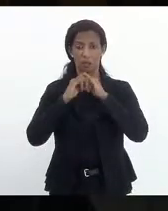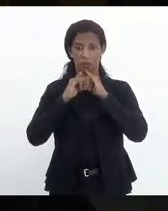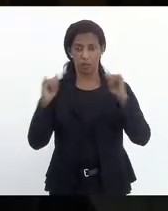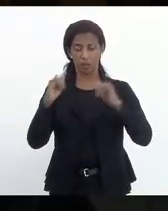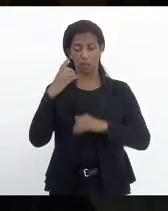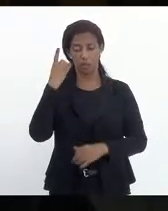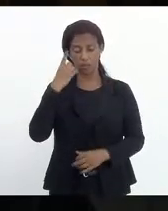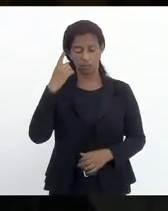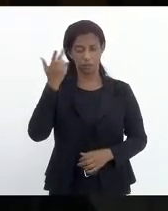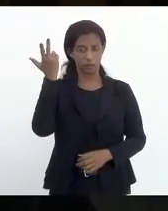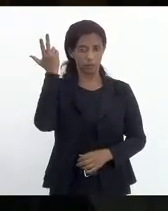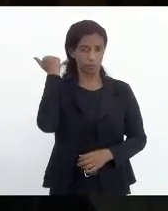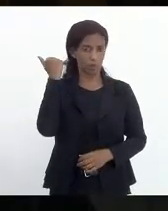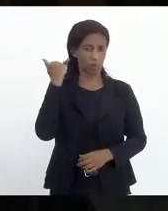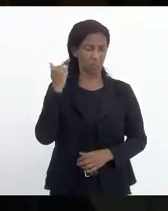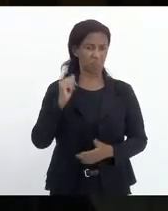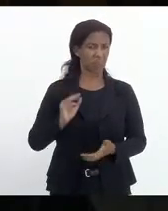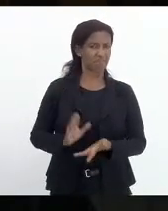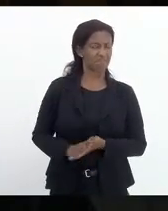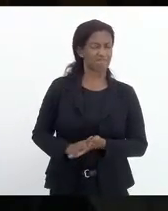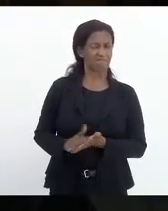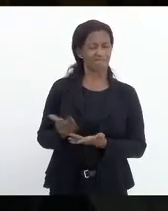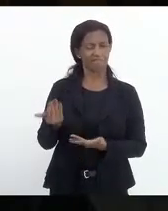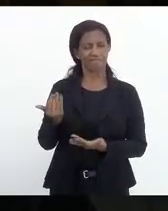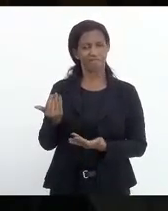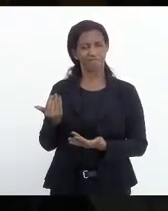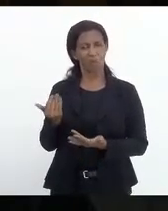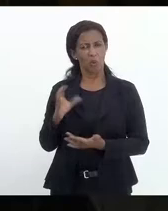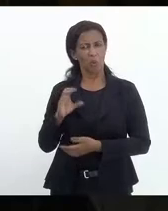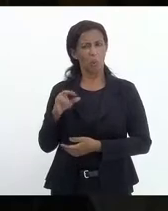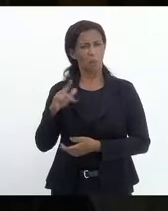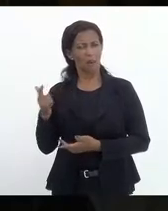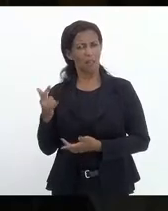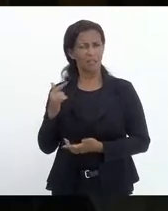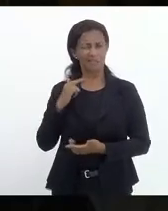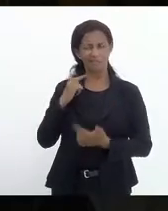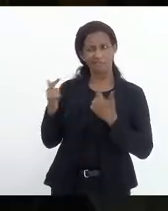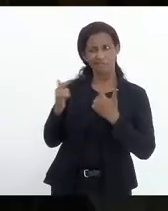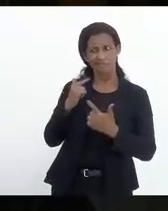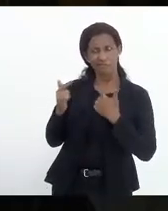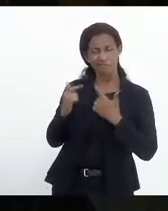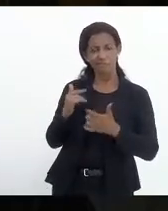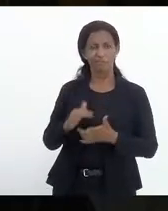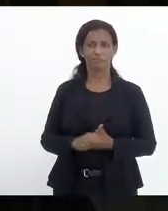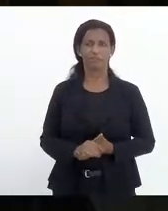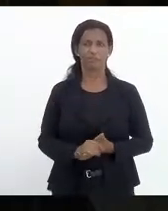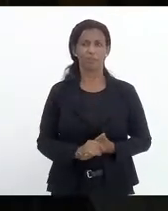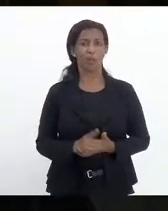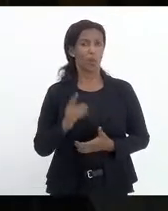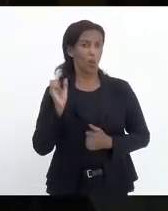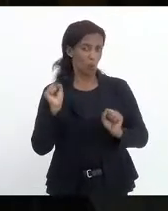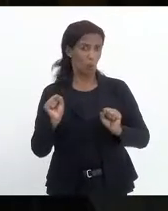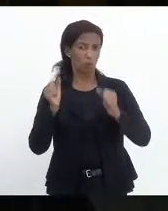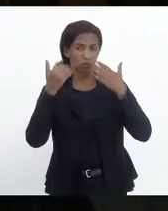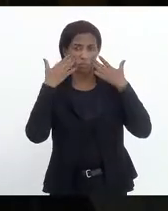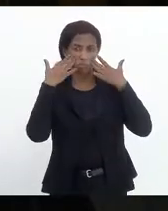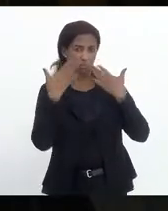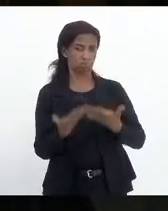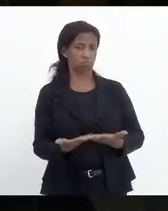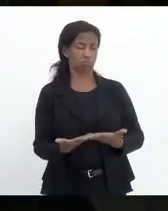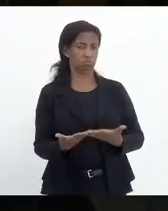Deputado Aliomar Coelho complexas posso tentar a Expor